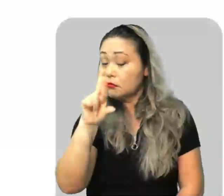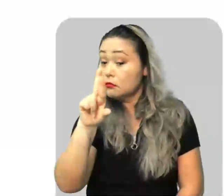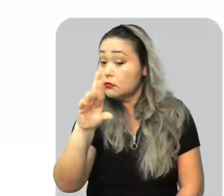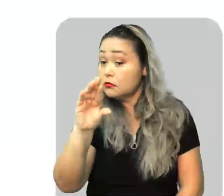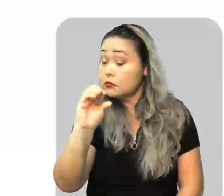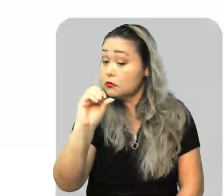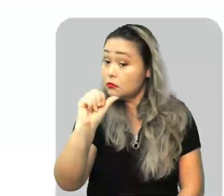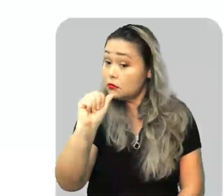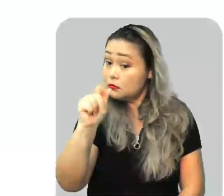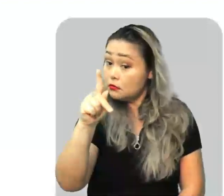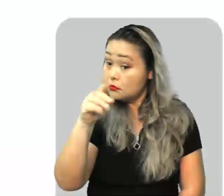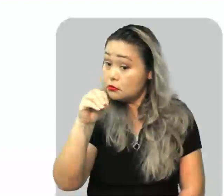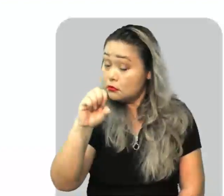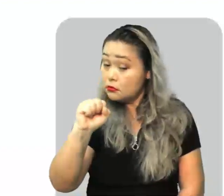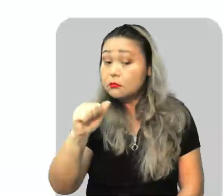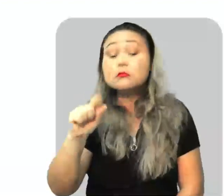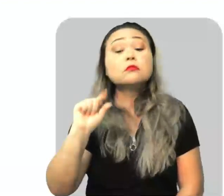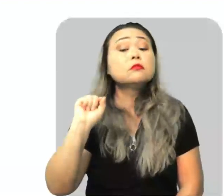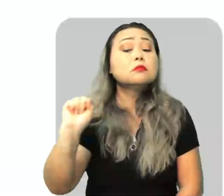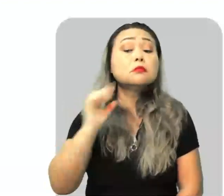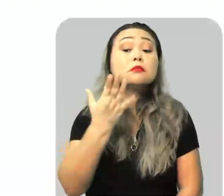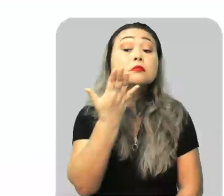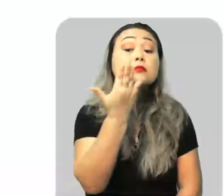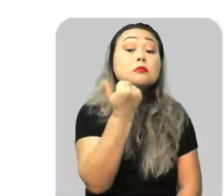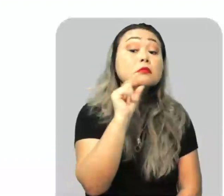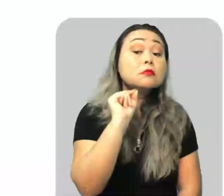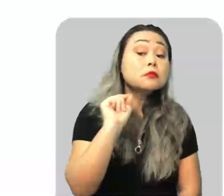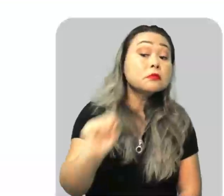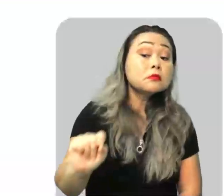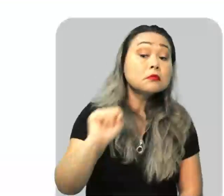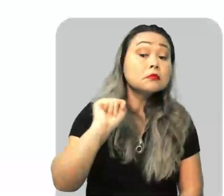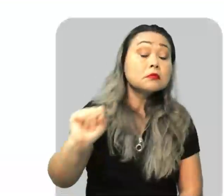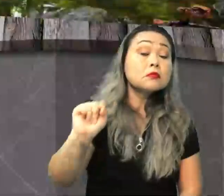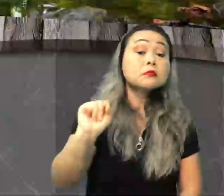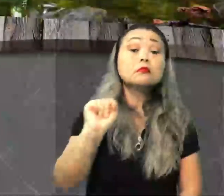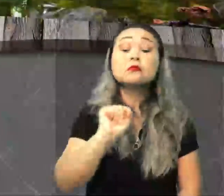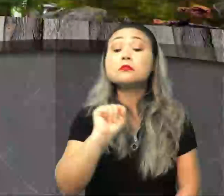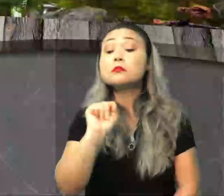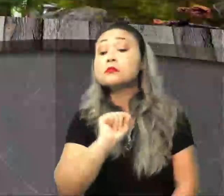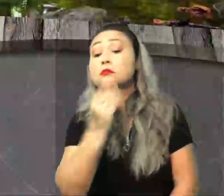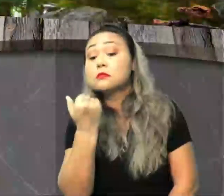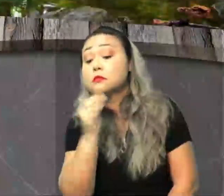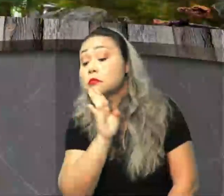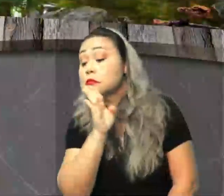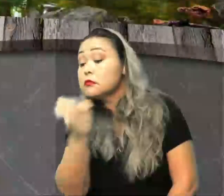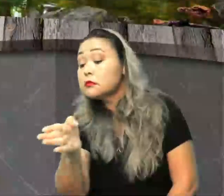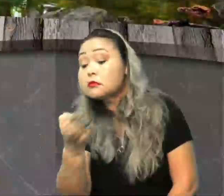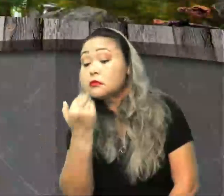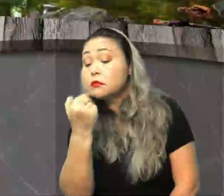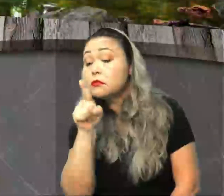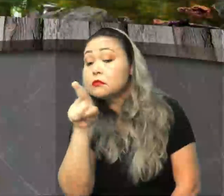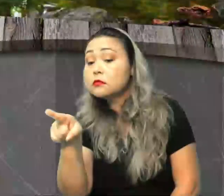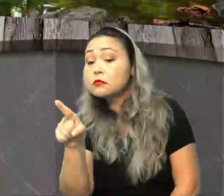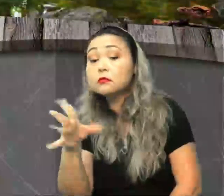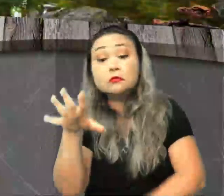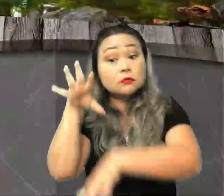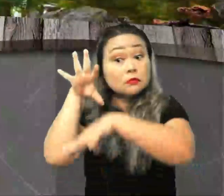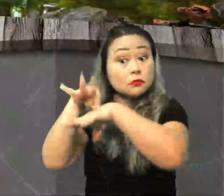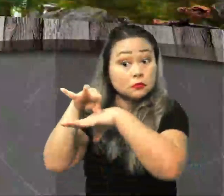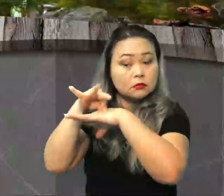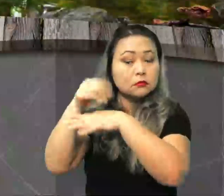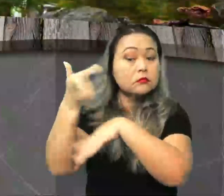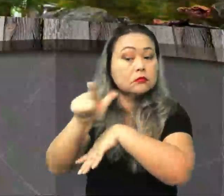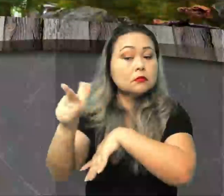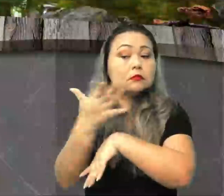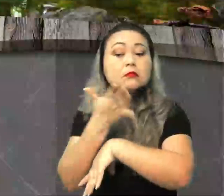desse grupo. Se alimentam. O que são os onívoros? Que comem tanto um quanto o outro. Tanto se alimentam de carne, de